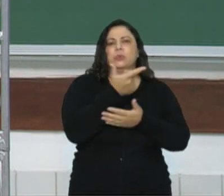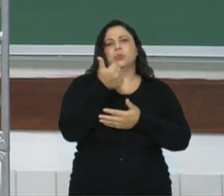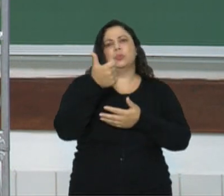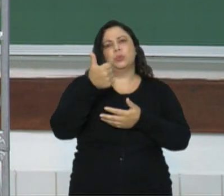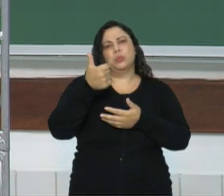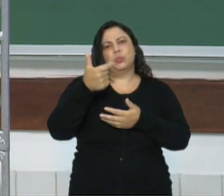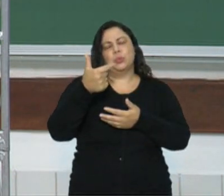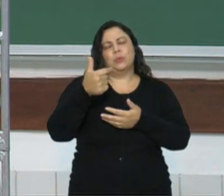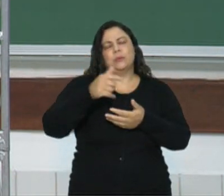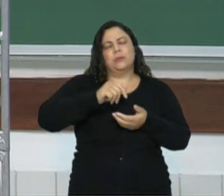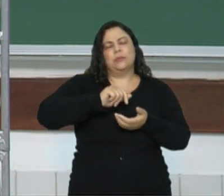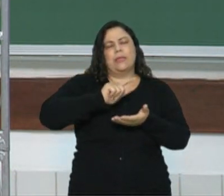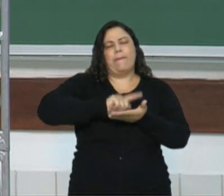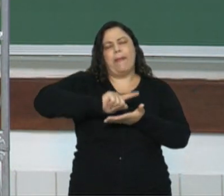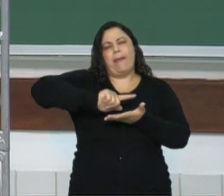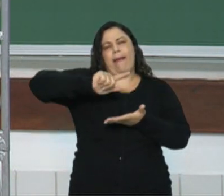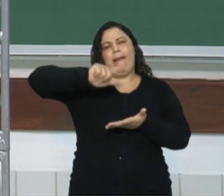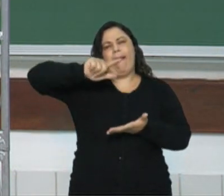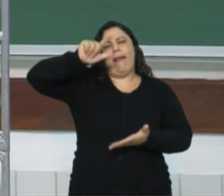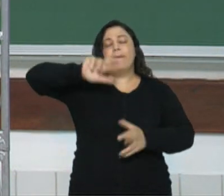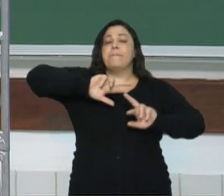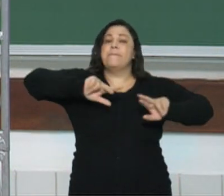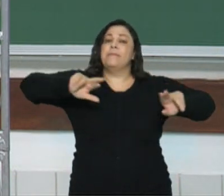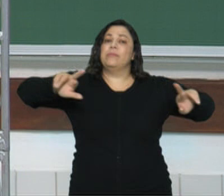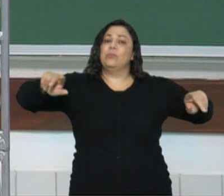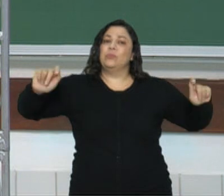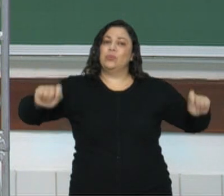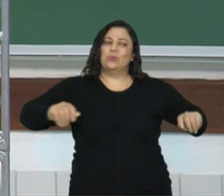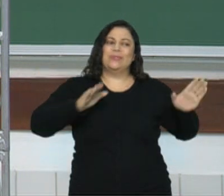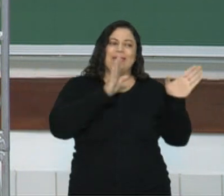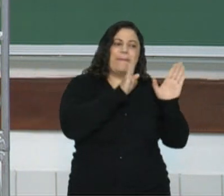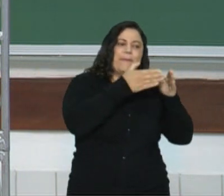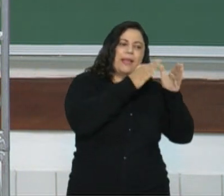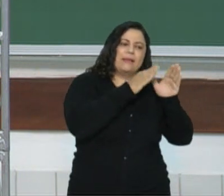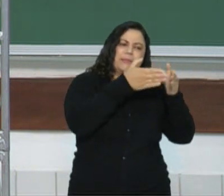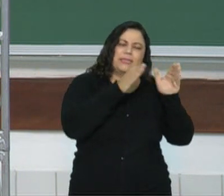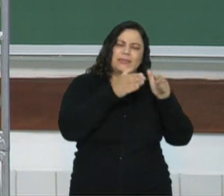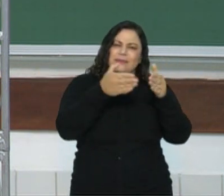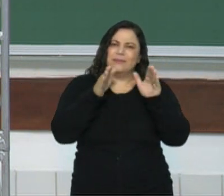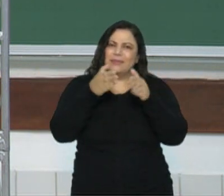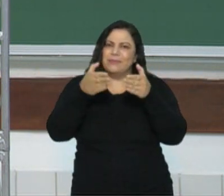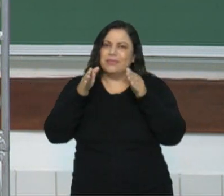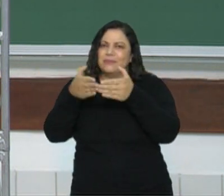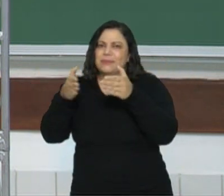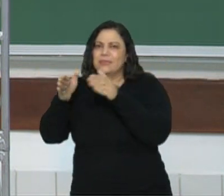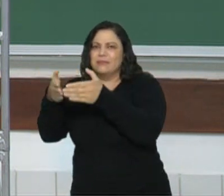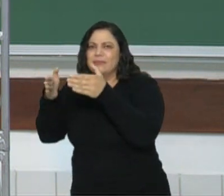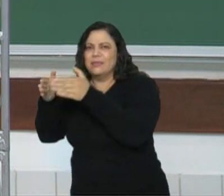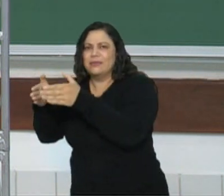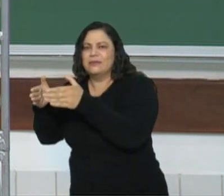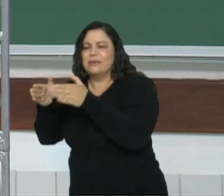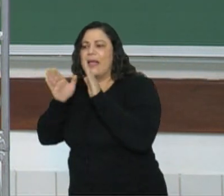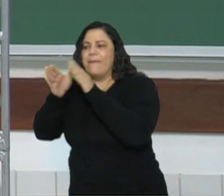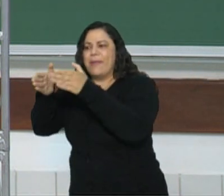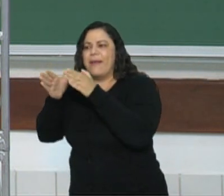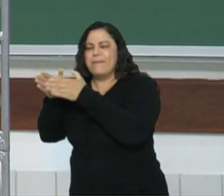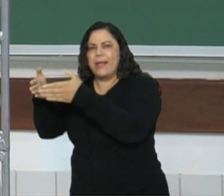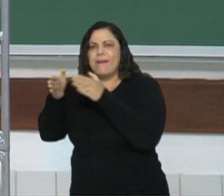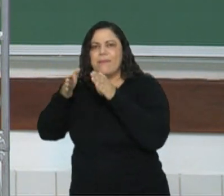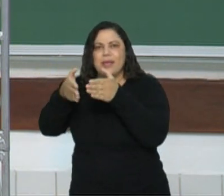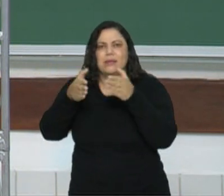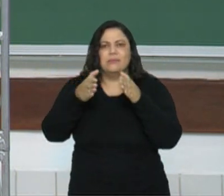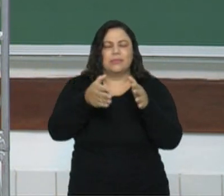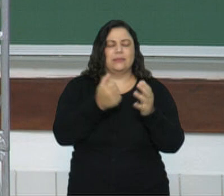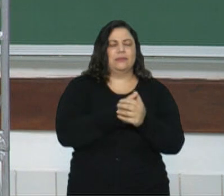tem muitas partes. E nessas muitas partes que você tem, você fez análise.